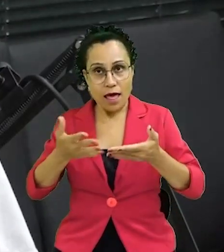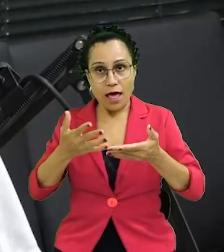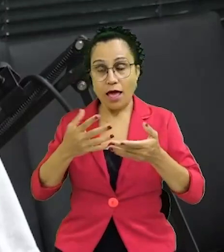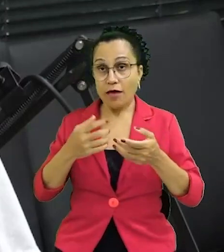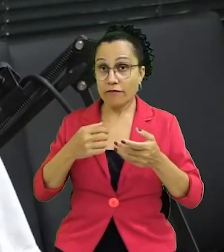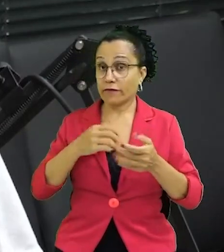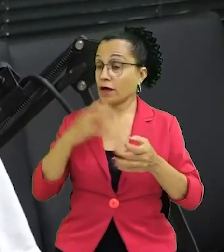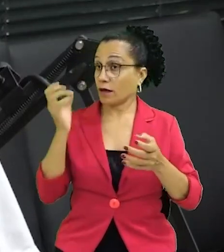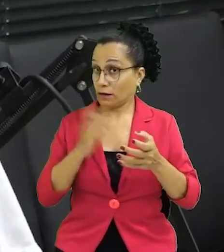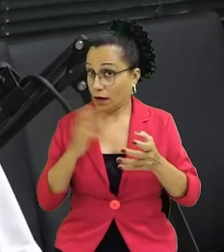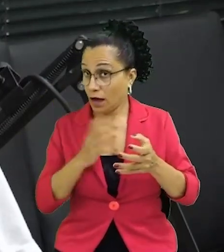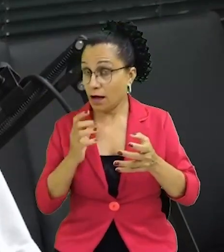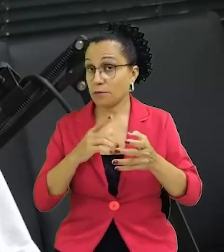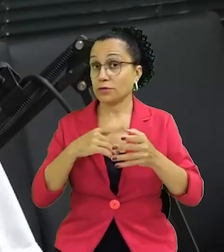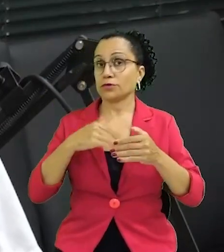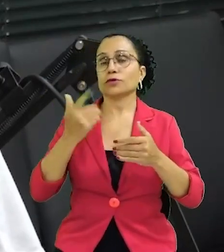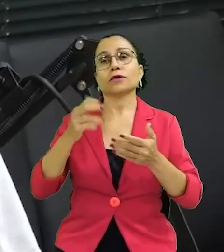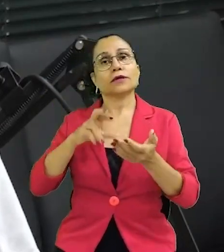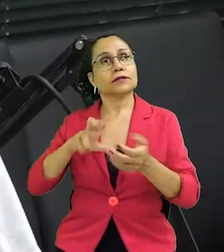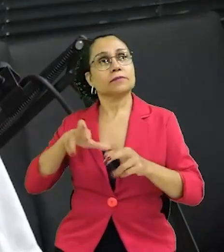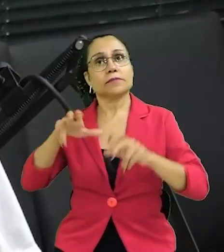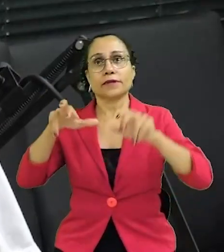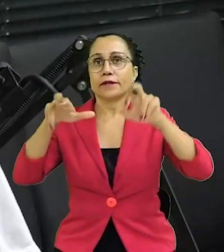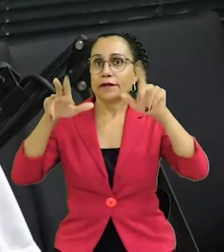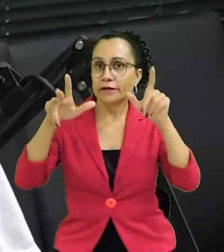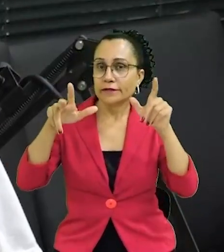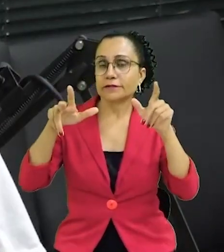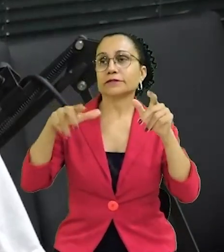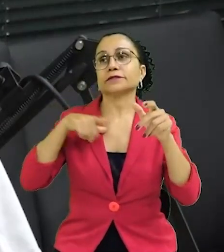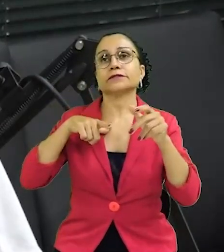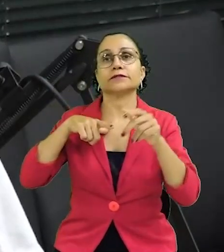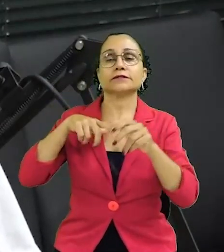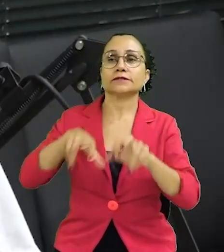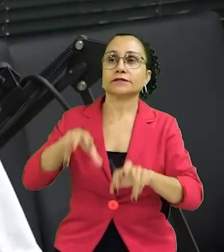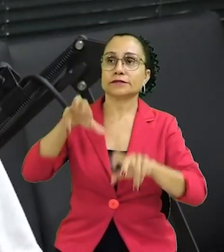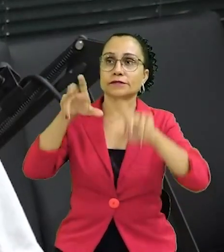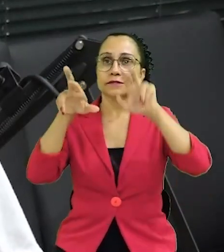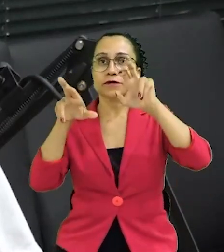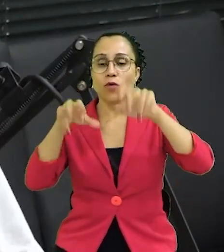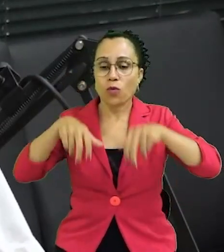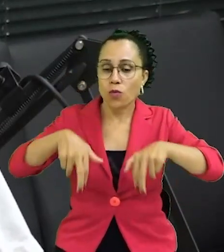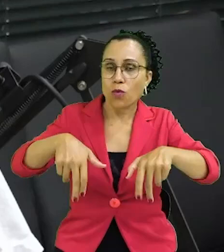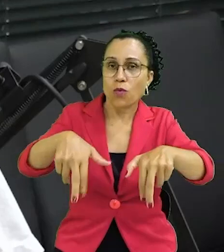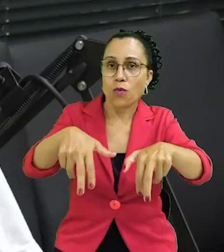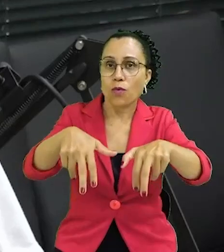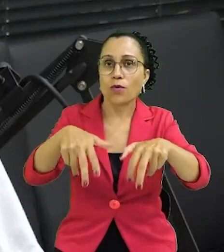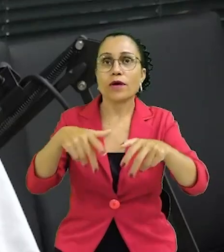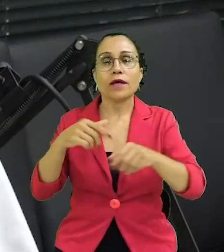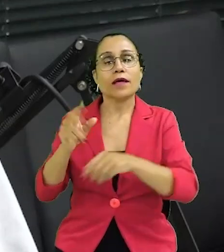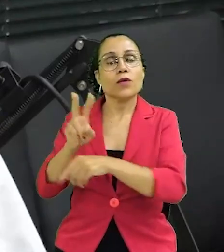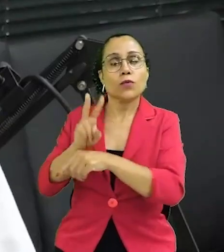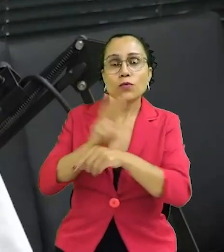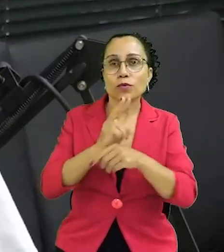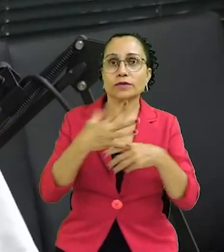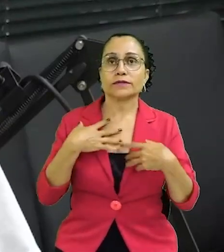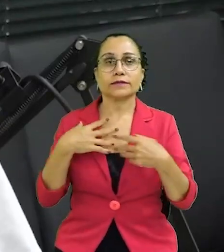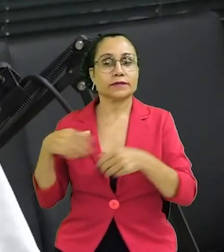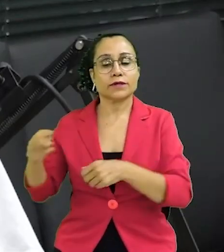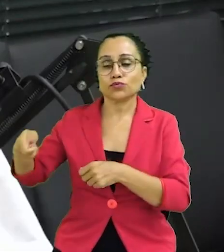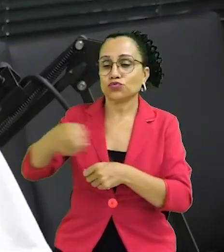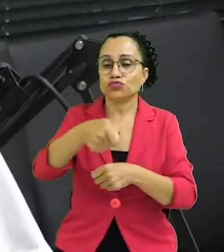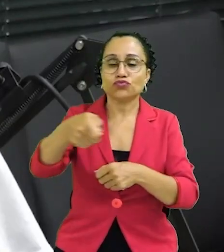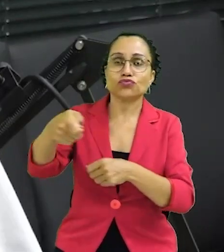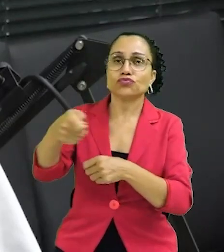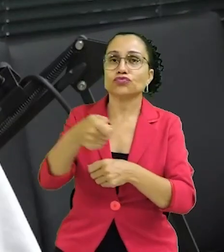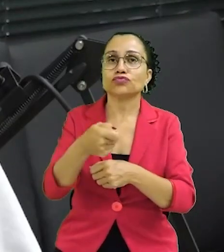ela é diária. Ela é um subir escada, ela é andar 2 quadras até o trabalho, brincar com as crianças, cuidar do jardim, regar a planta e por aí